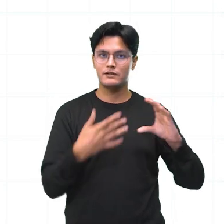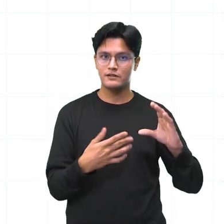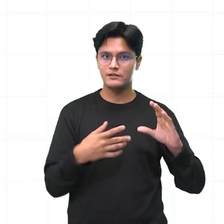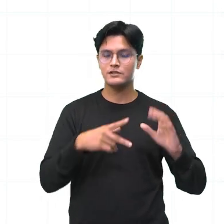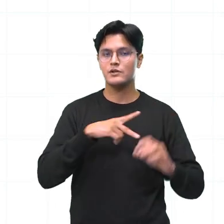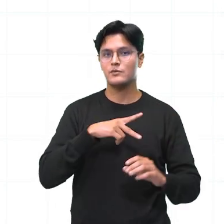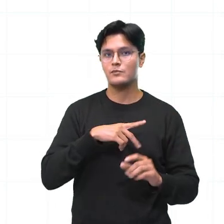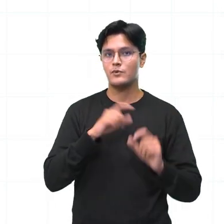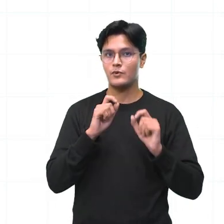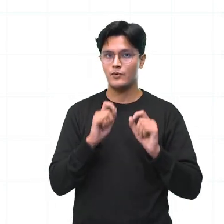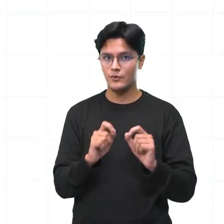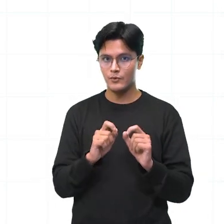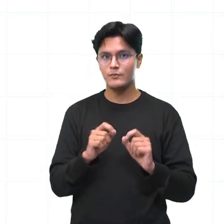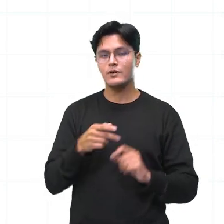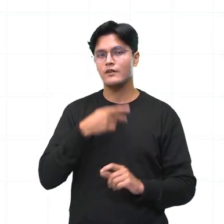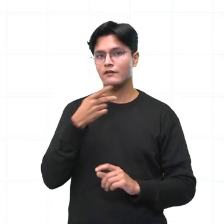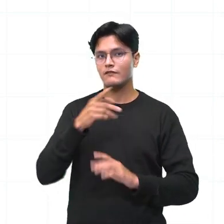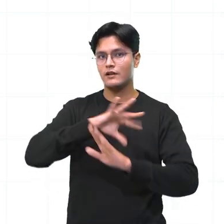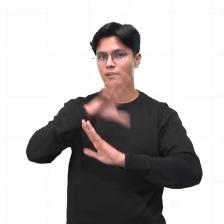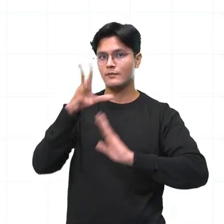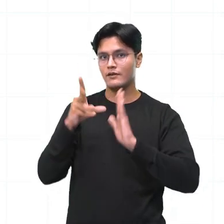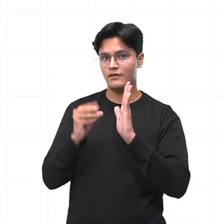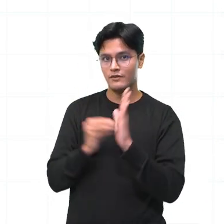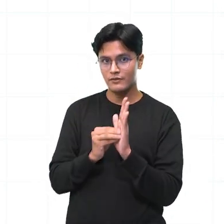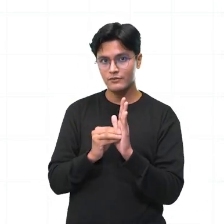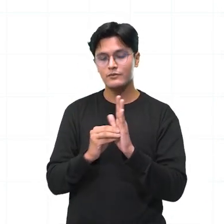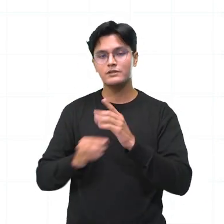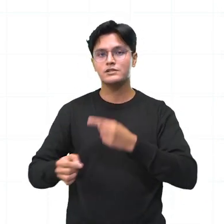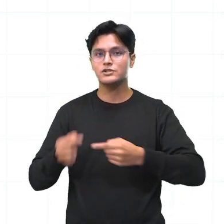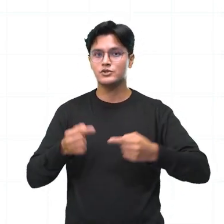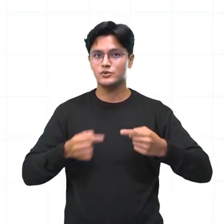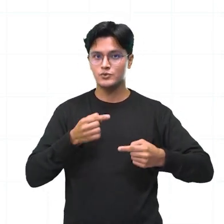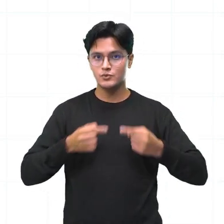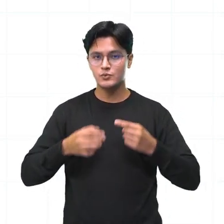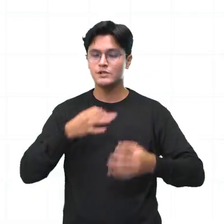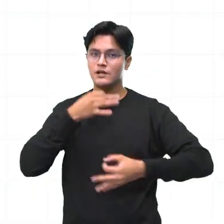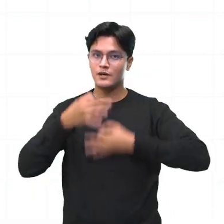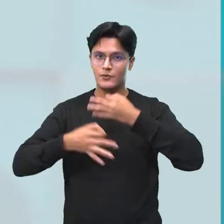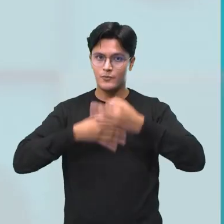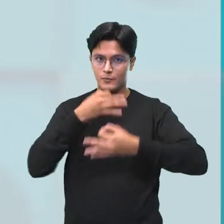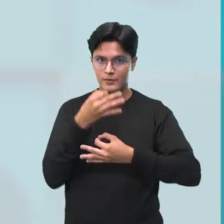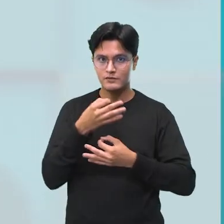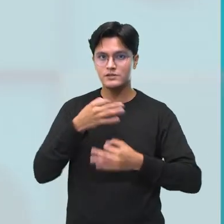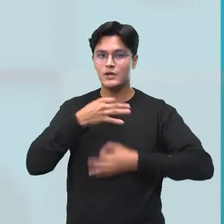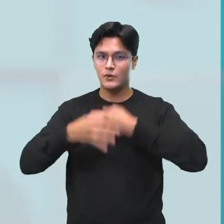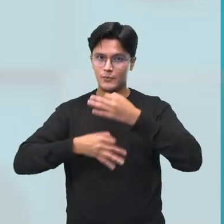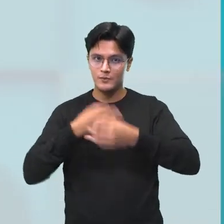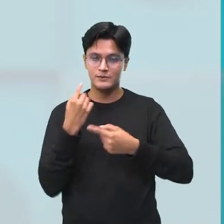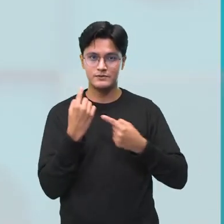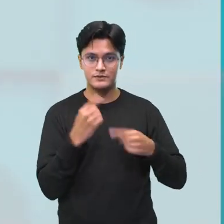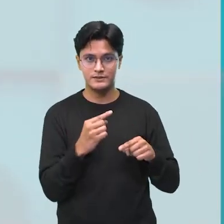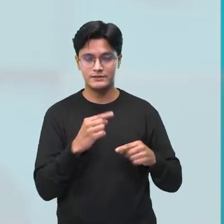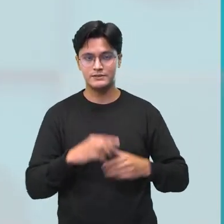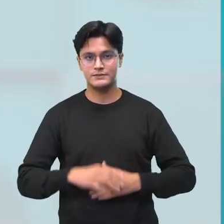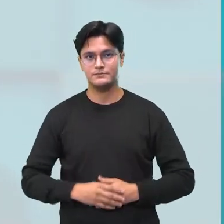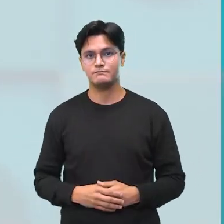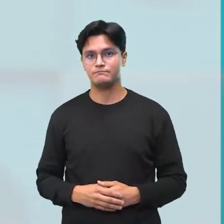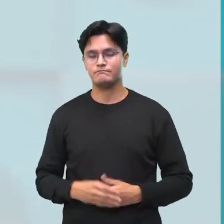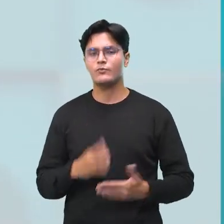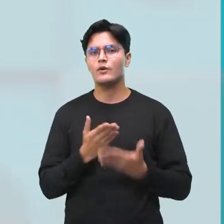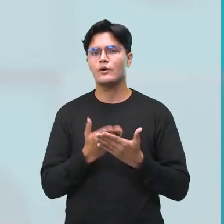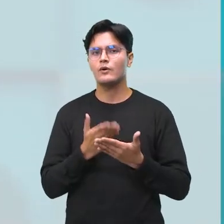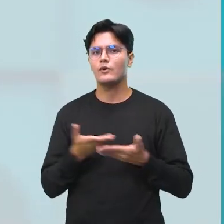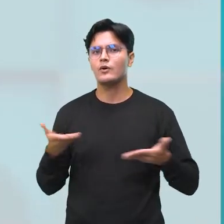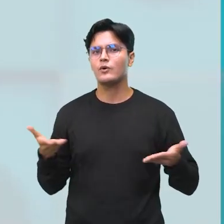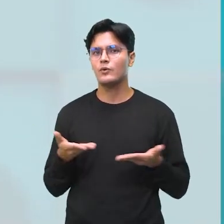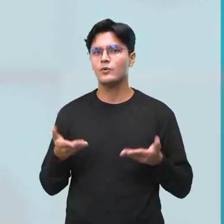fala amazônica em discursos, argumentos e contra-argumentos, certo? Então vamos falar aí na nossa aula de